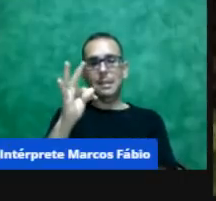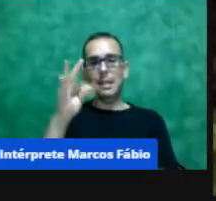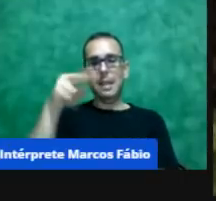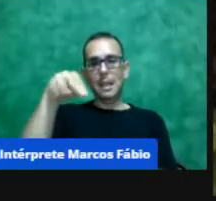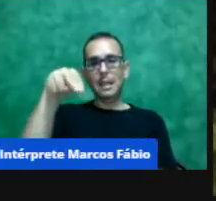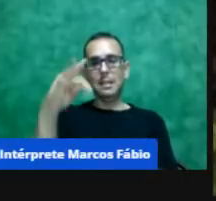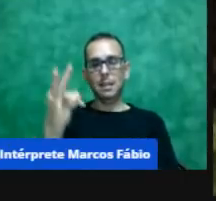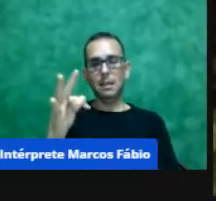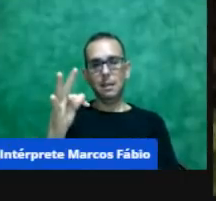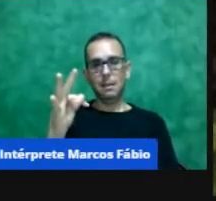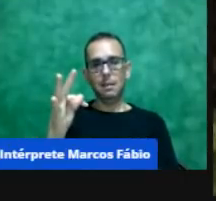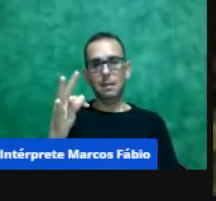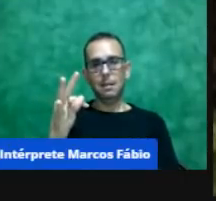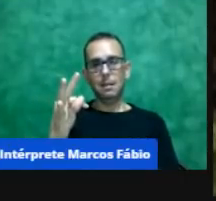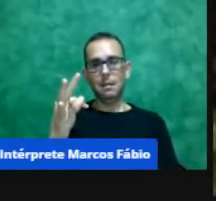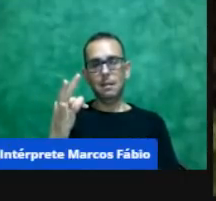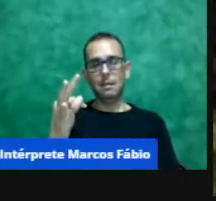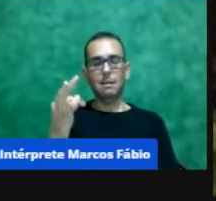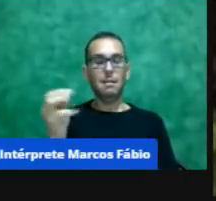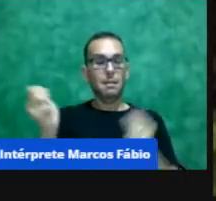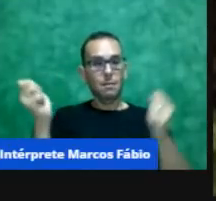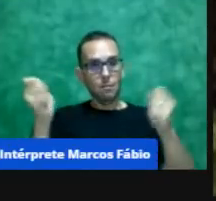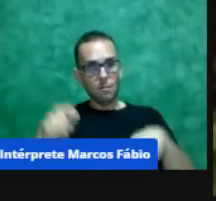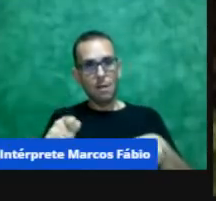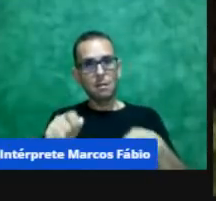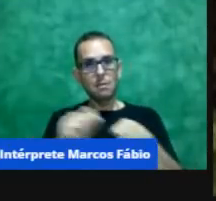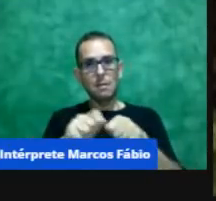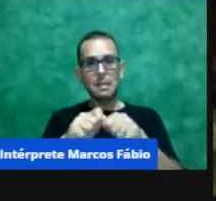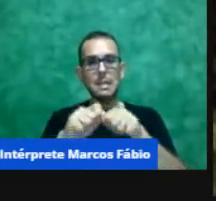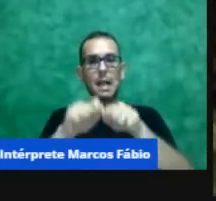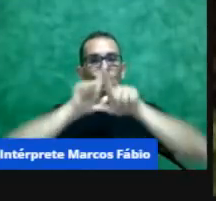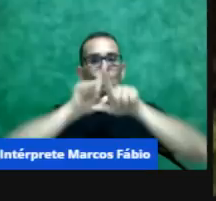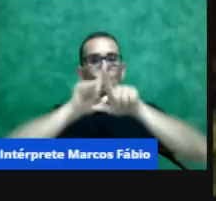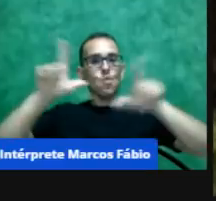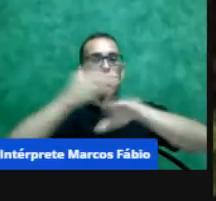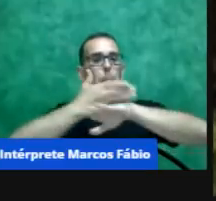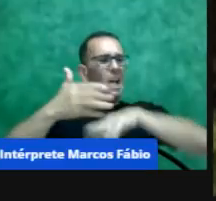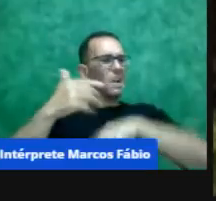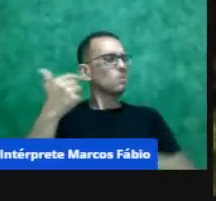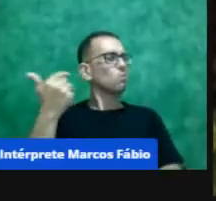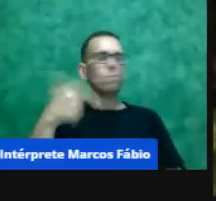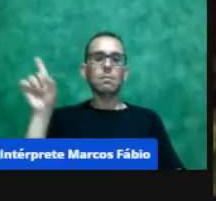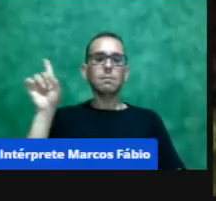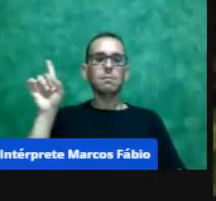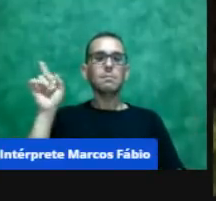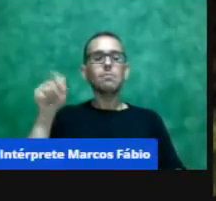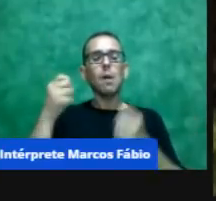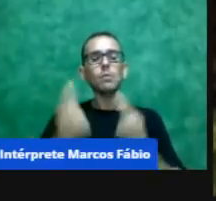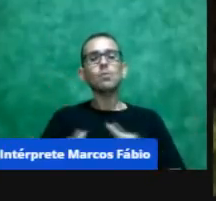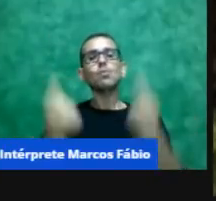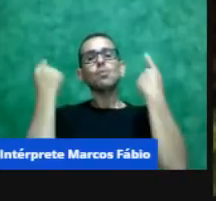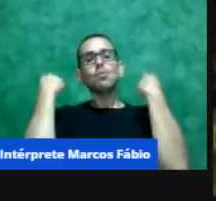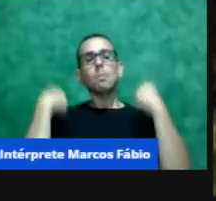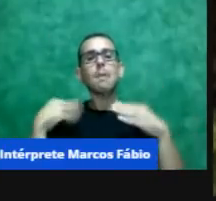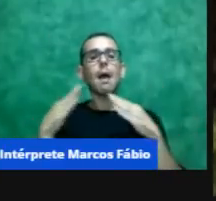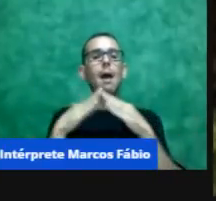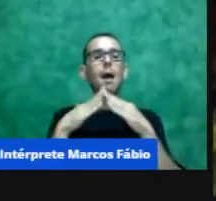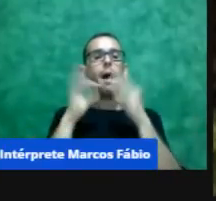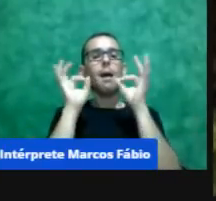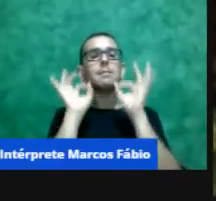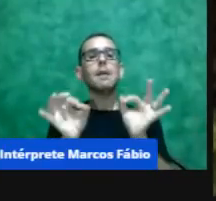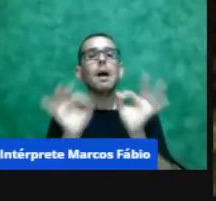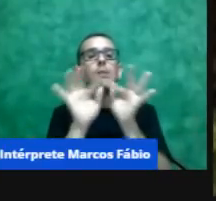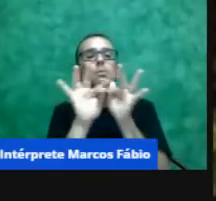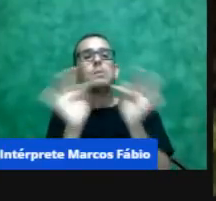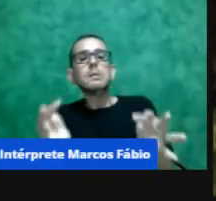nada muito elaborado, justamente para tirar o fundo ali, ó, né? Eu faço no fundo de casa, de maneira bem simples,